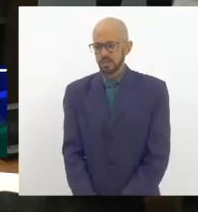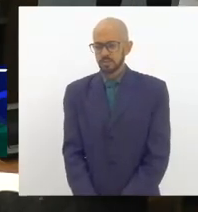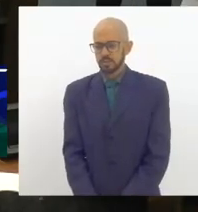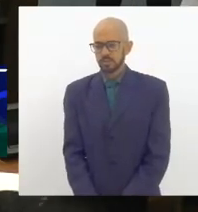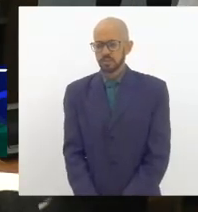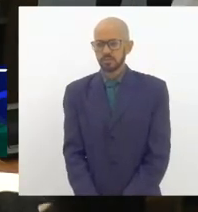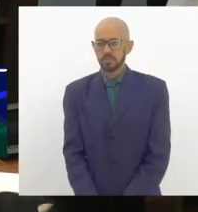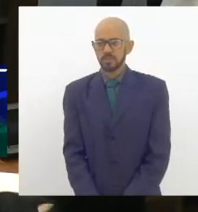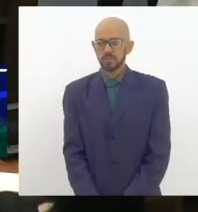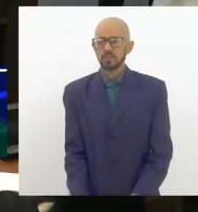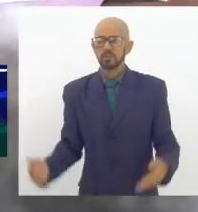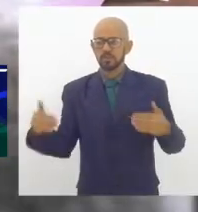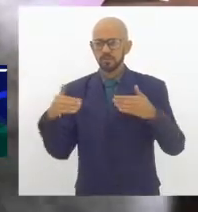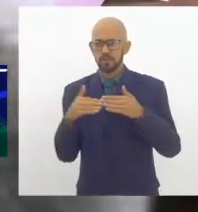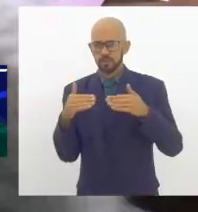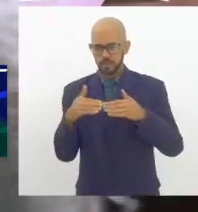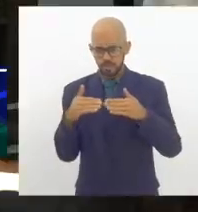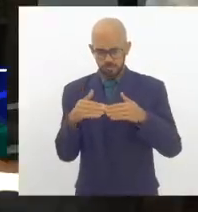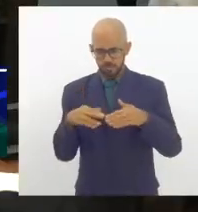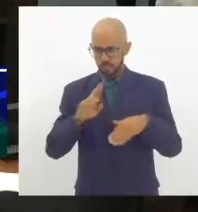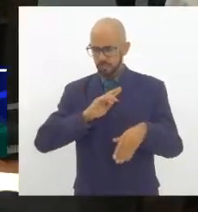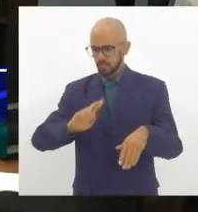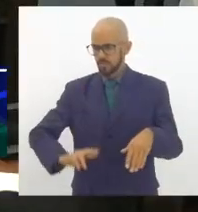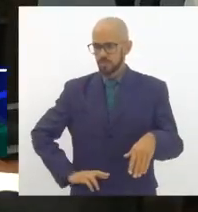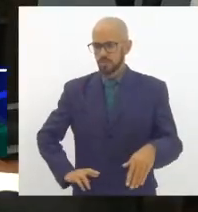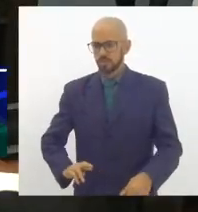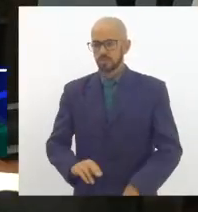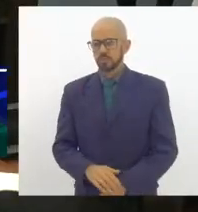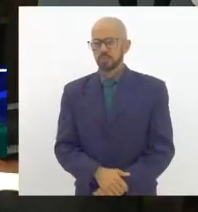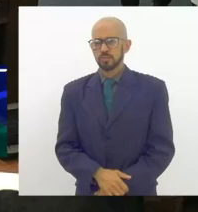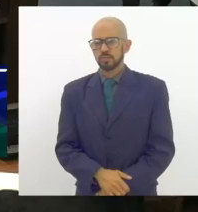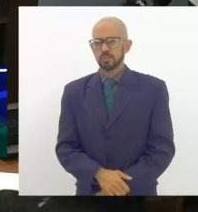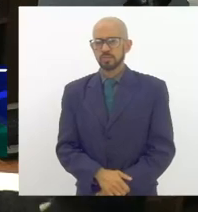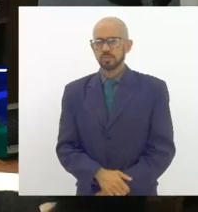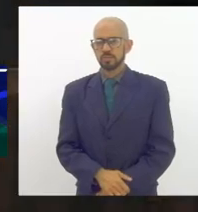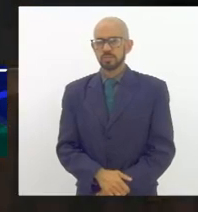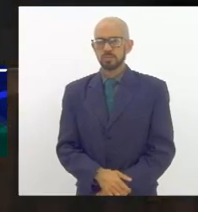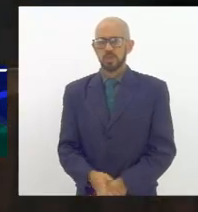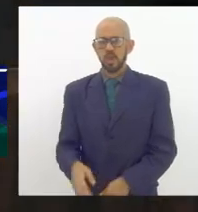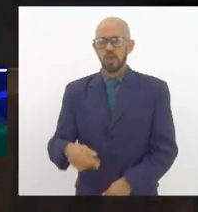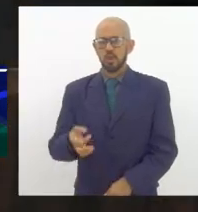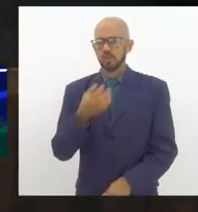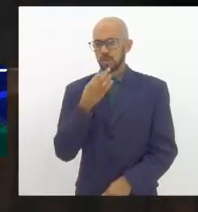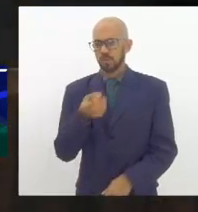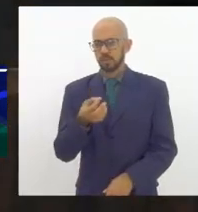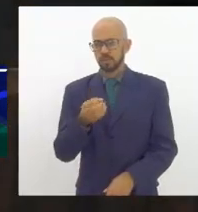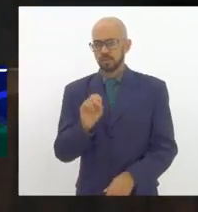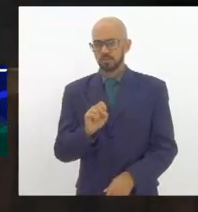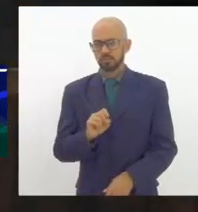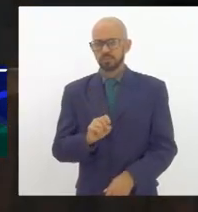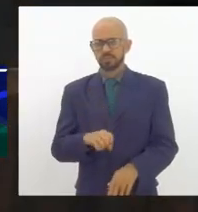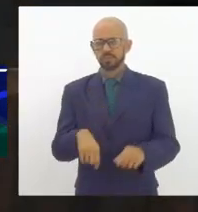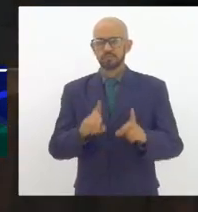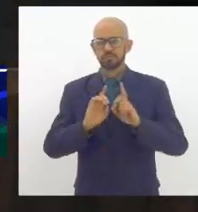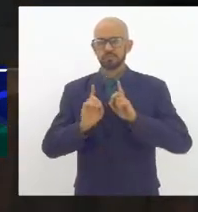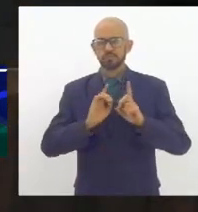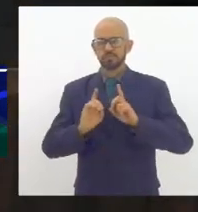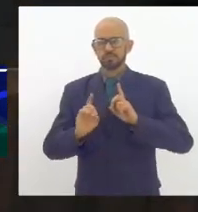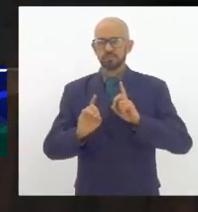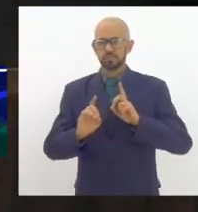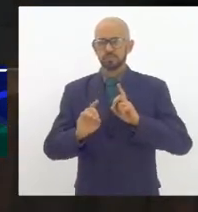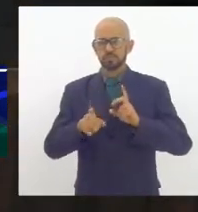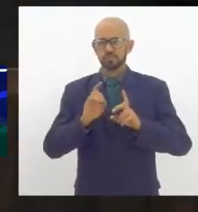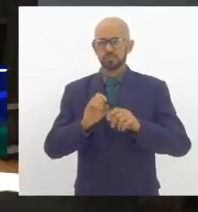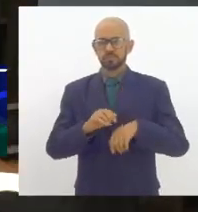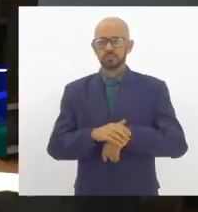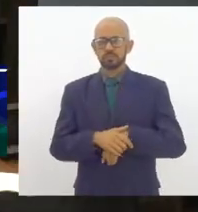o parecer favorável presidente e com os pareceres emitidos em discussão para discutir Deputado a